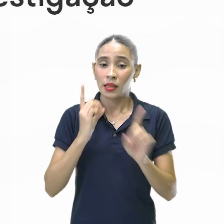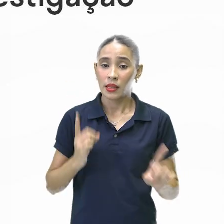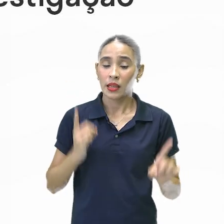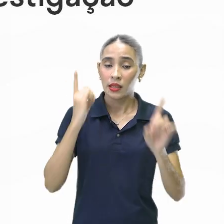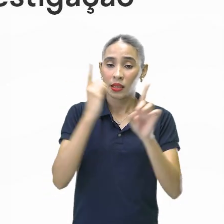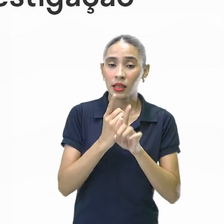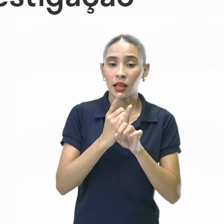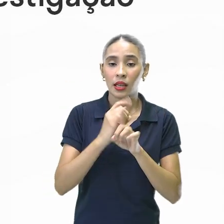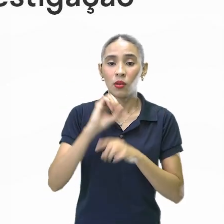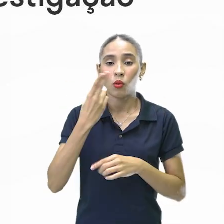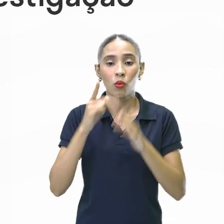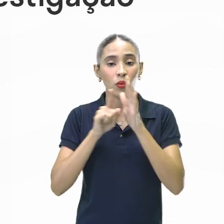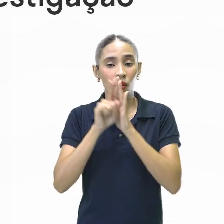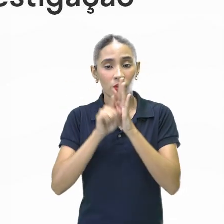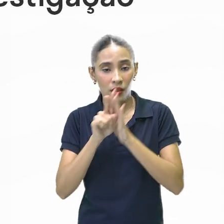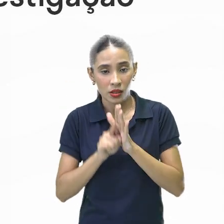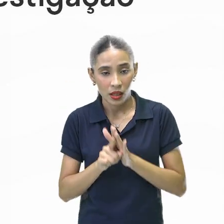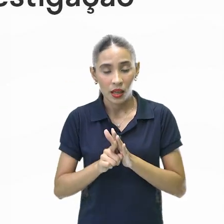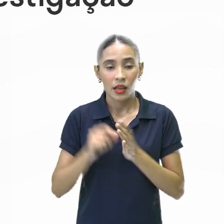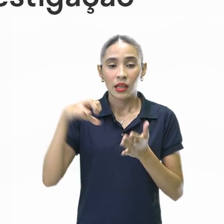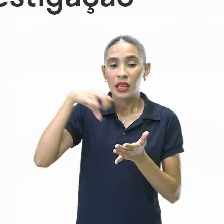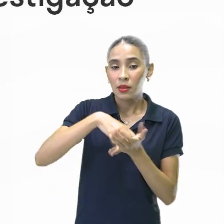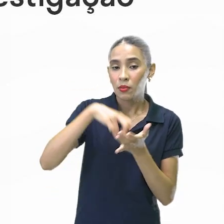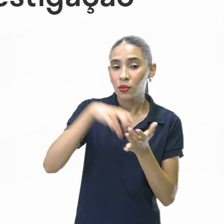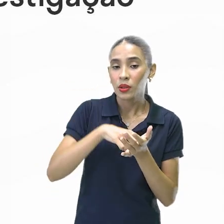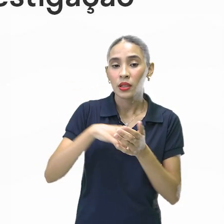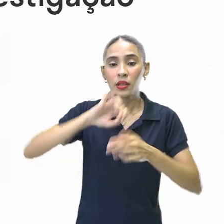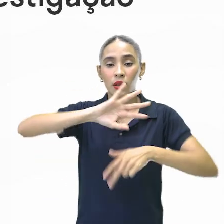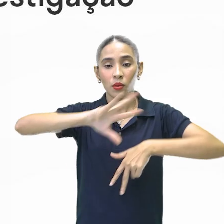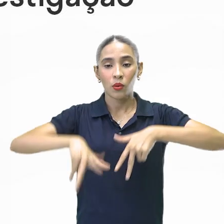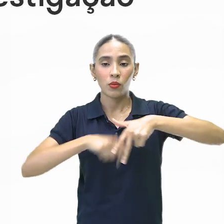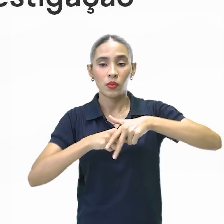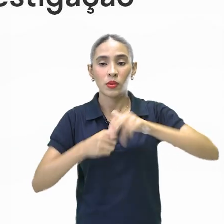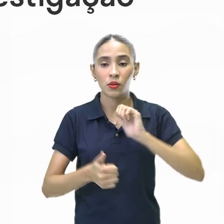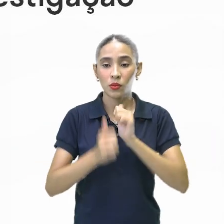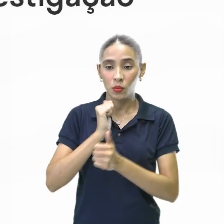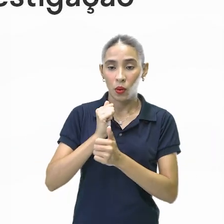detectar, investigar e punir casos de corrupção no